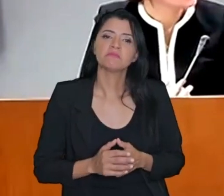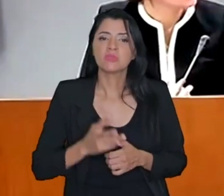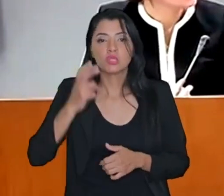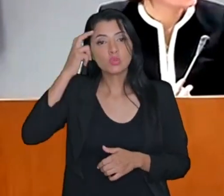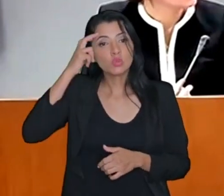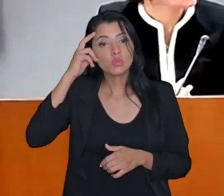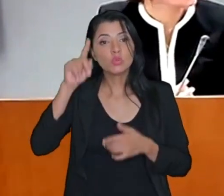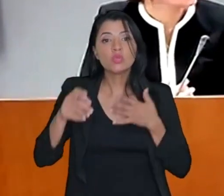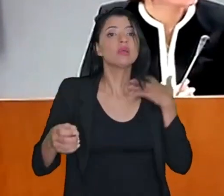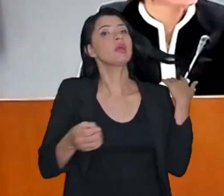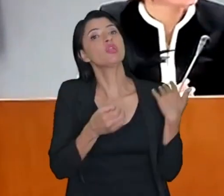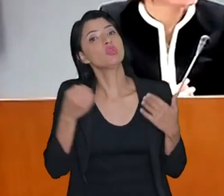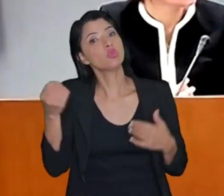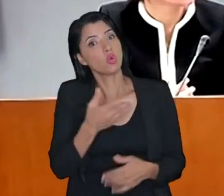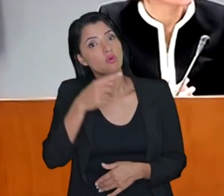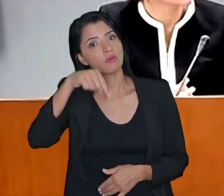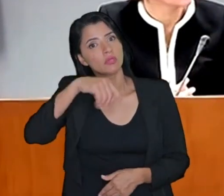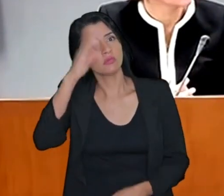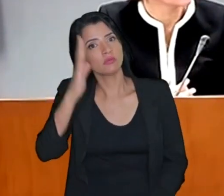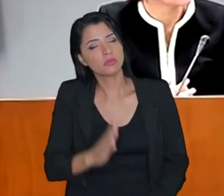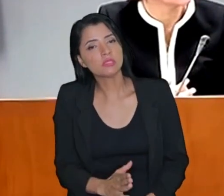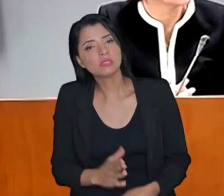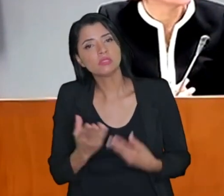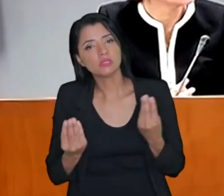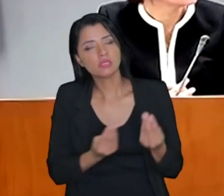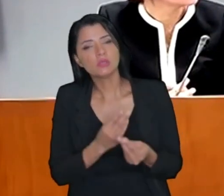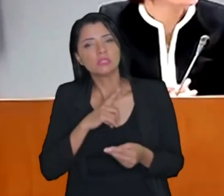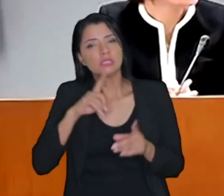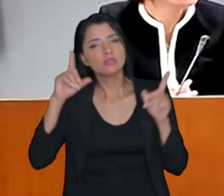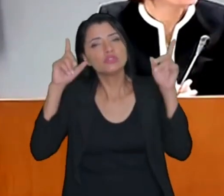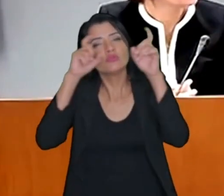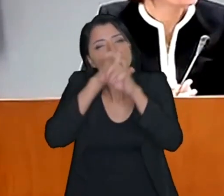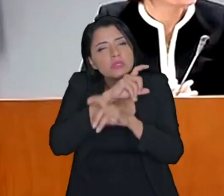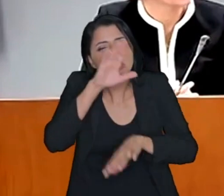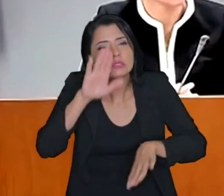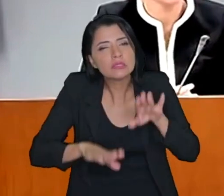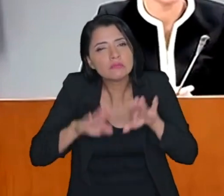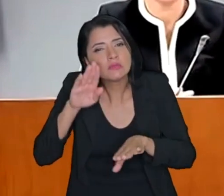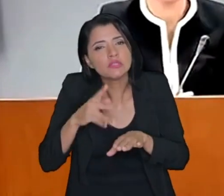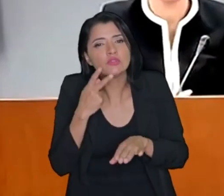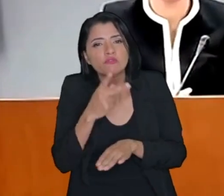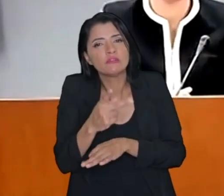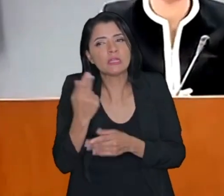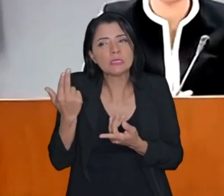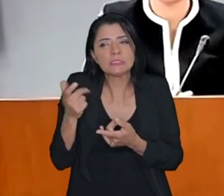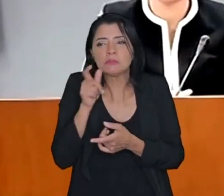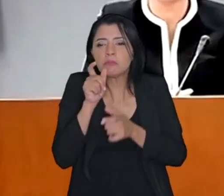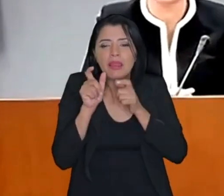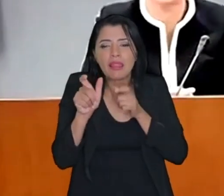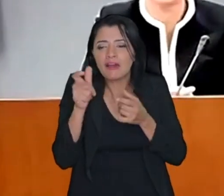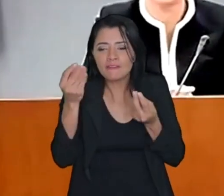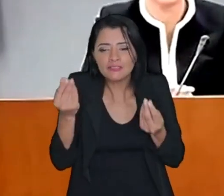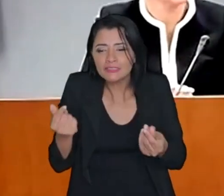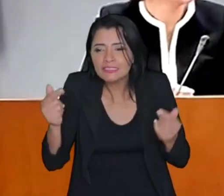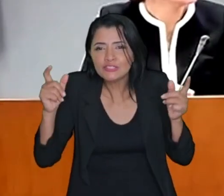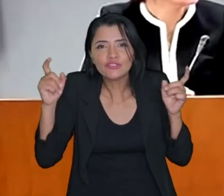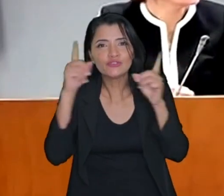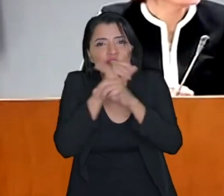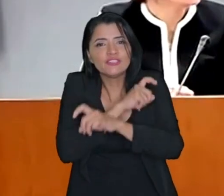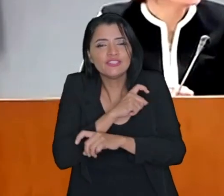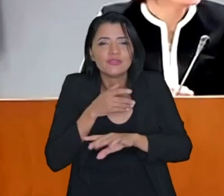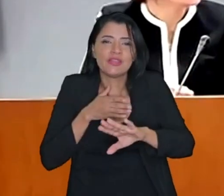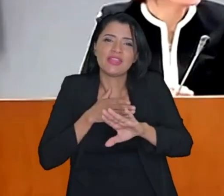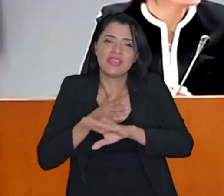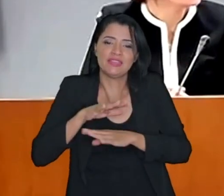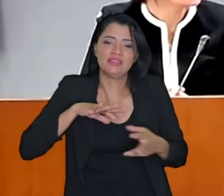Essa cultura é muito nova no Brasil, não é assim, você tem dificuldade, às vezes, até de falar esse vocabulário. Eu tive dificuldade